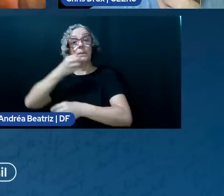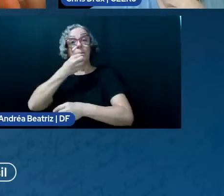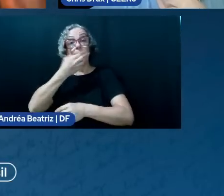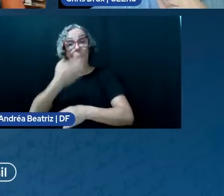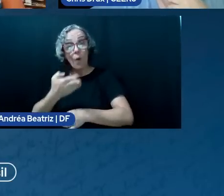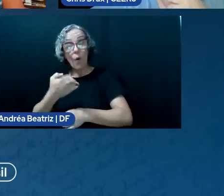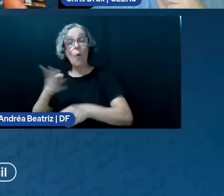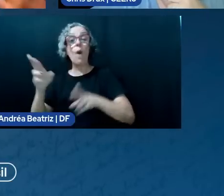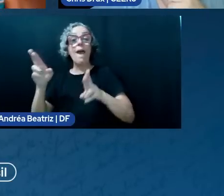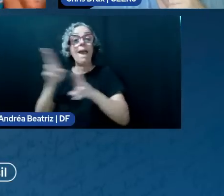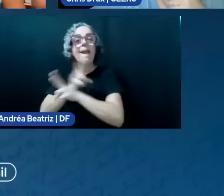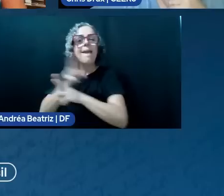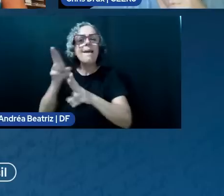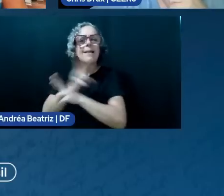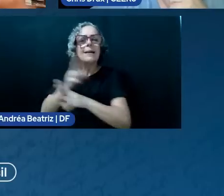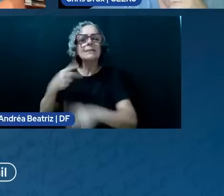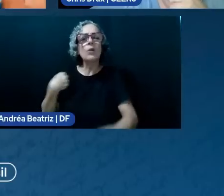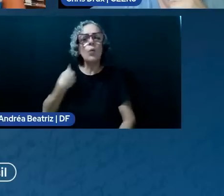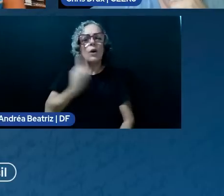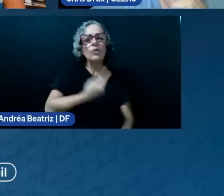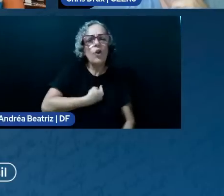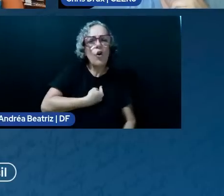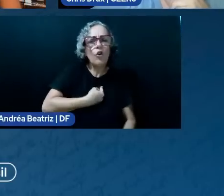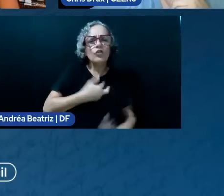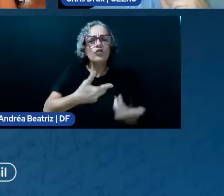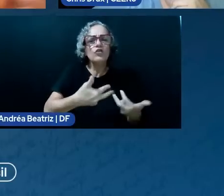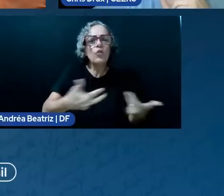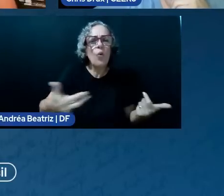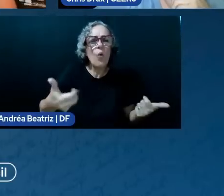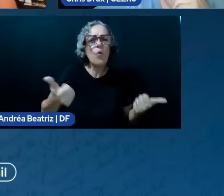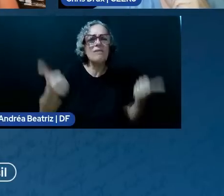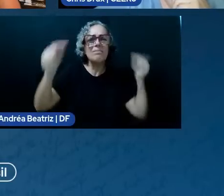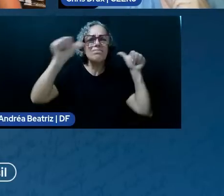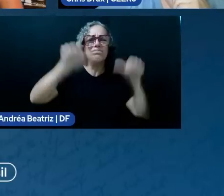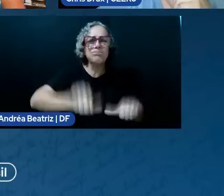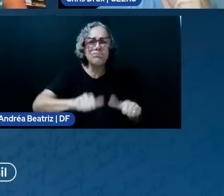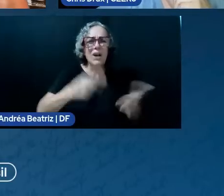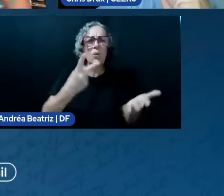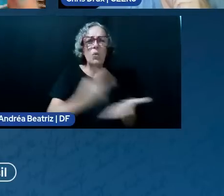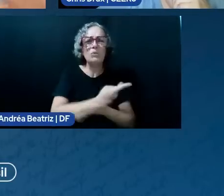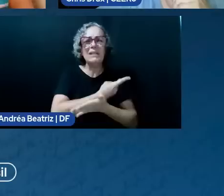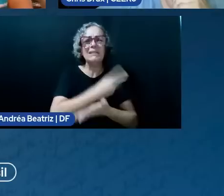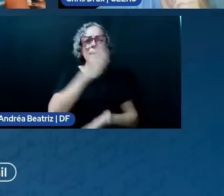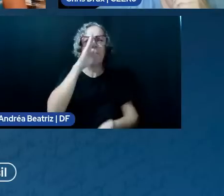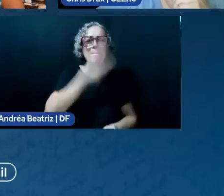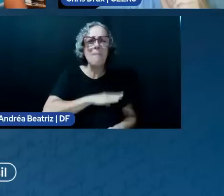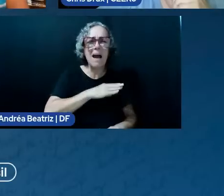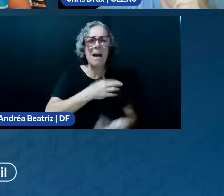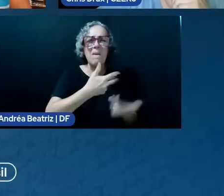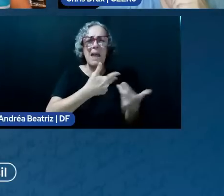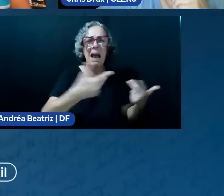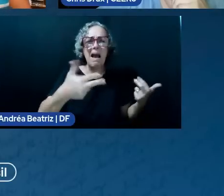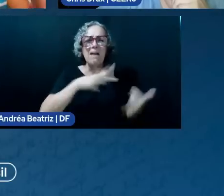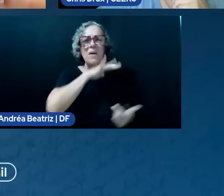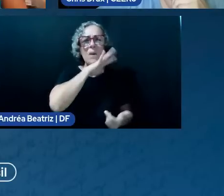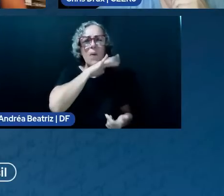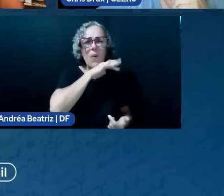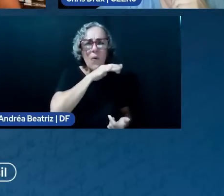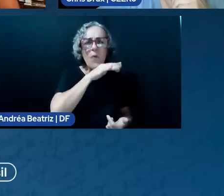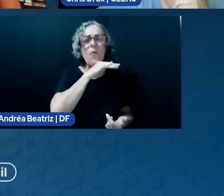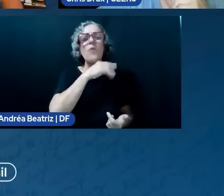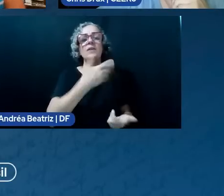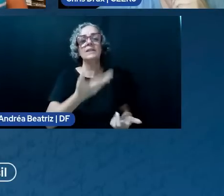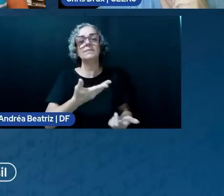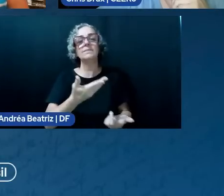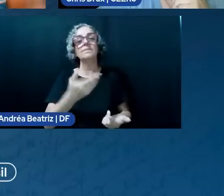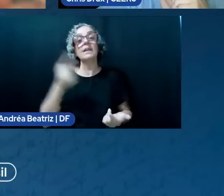aos nossos infortúnios, que aqui a pergunta chama de desgraças, com relação à nossa prosperidade, será que eles